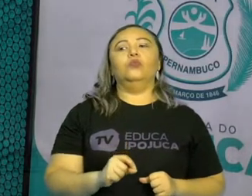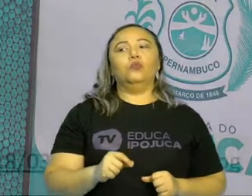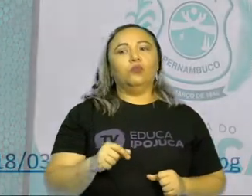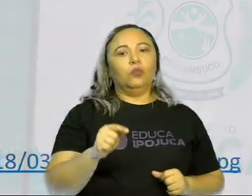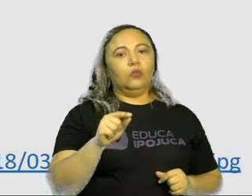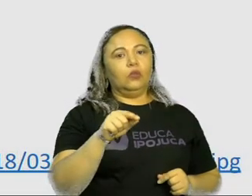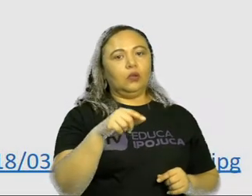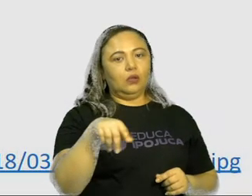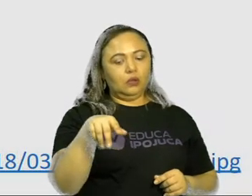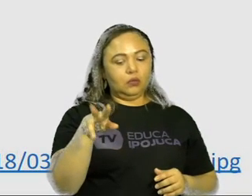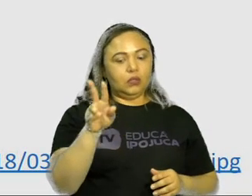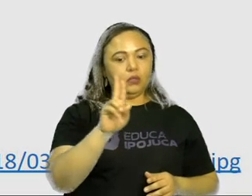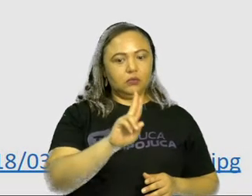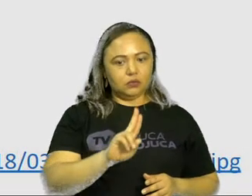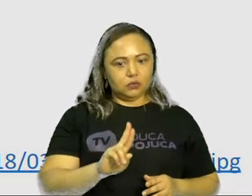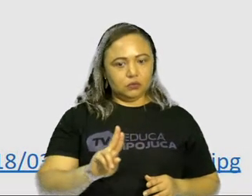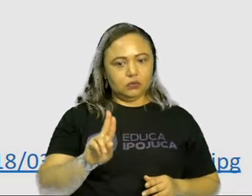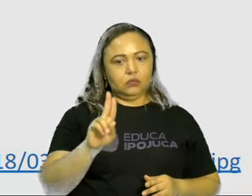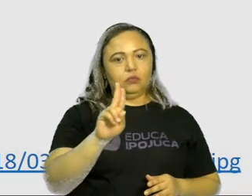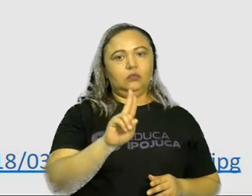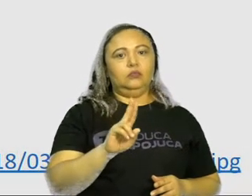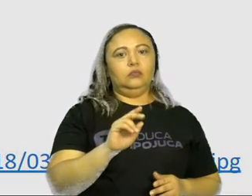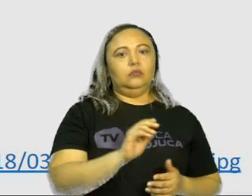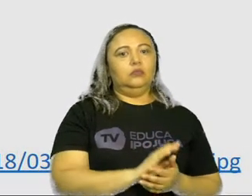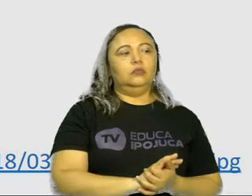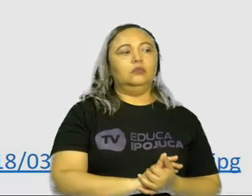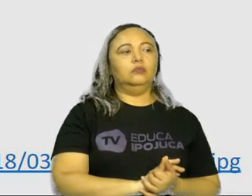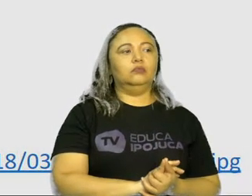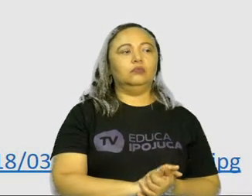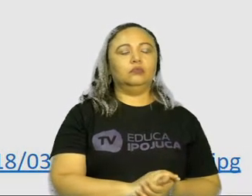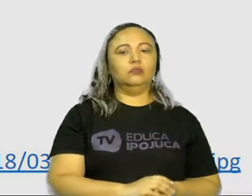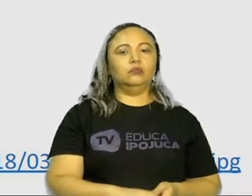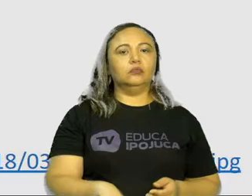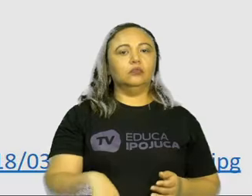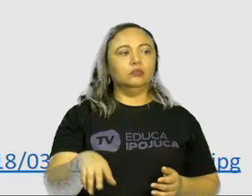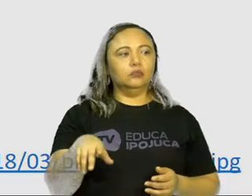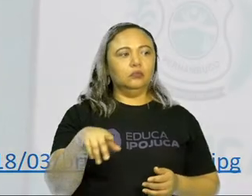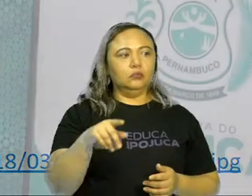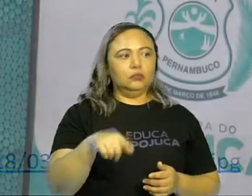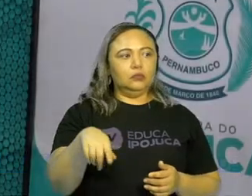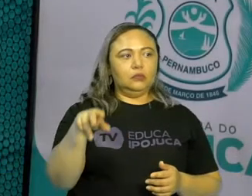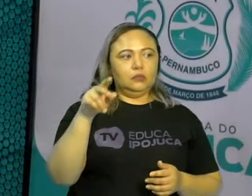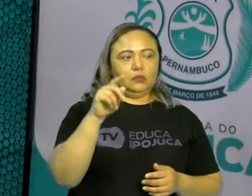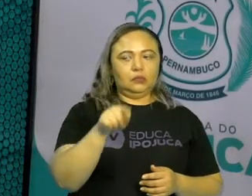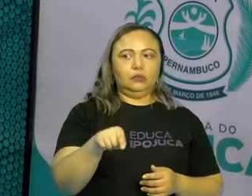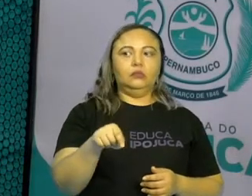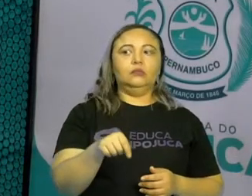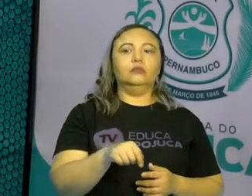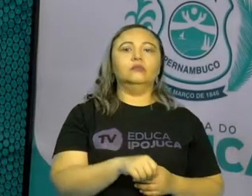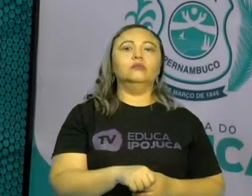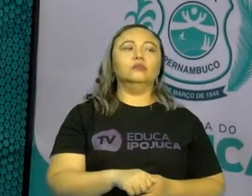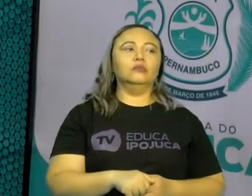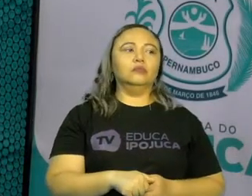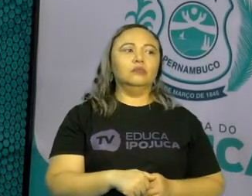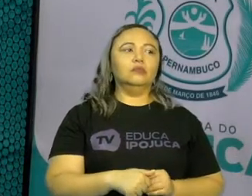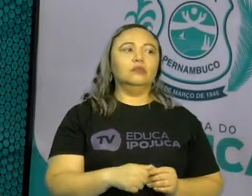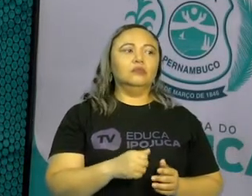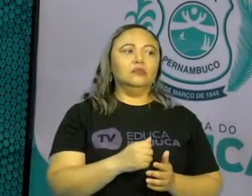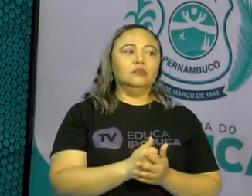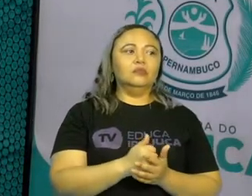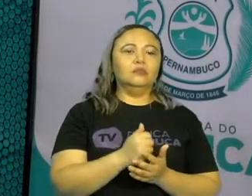ser realizadas. Então, é importante lembrar que nas brincadeiras populares não existem